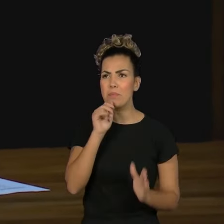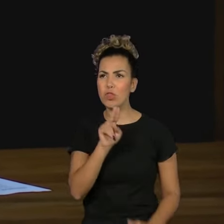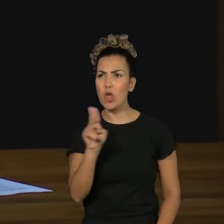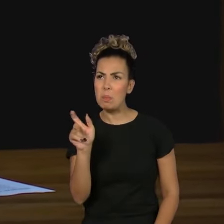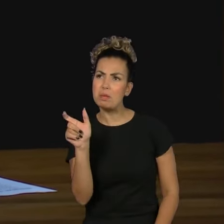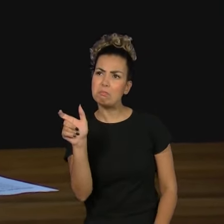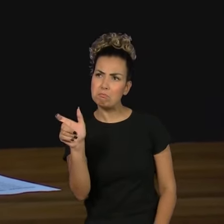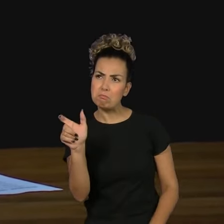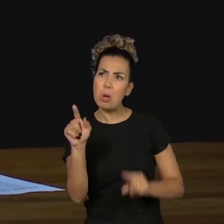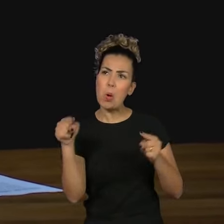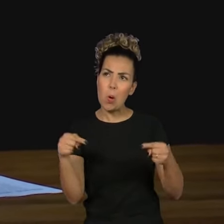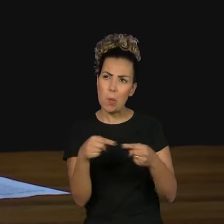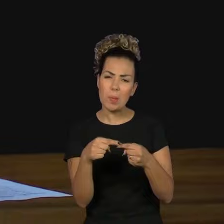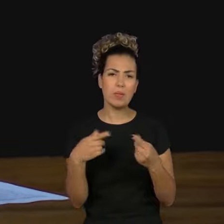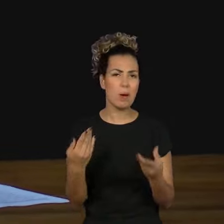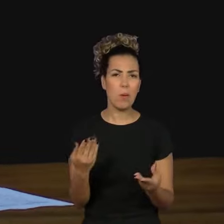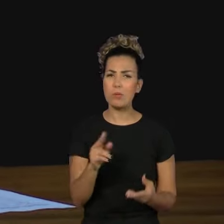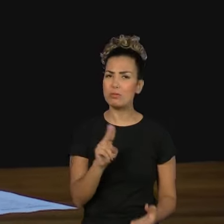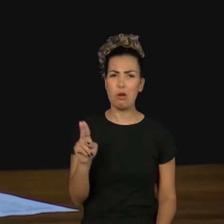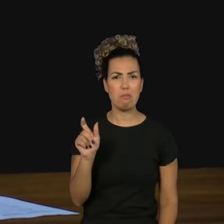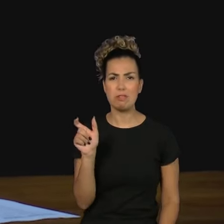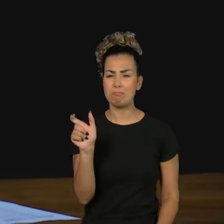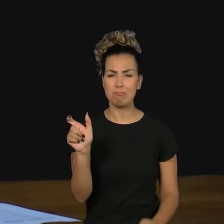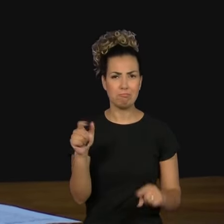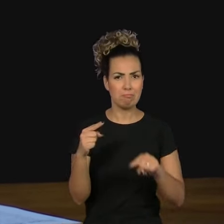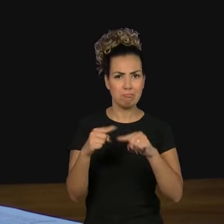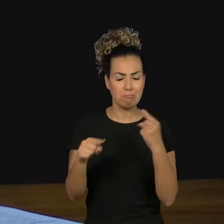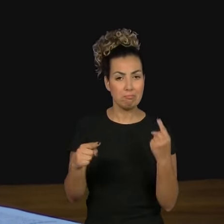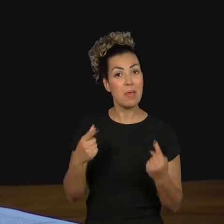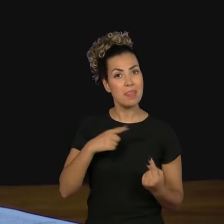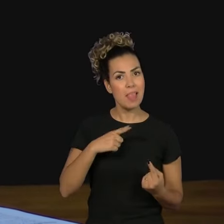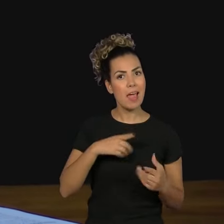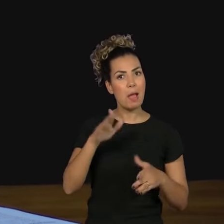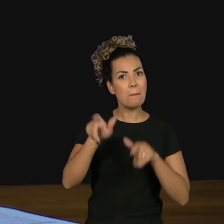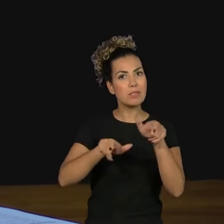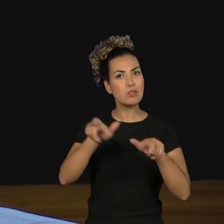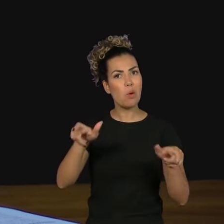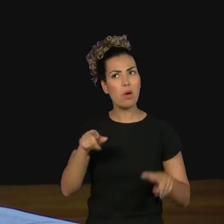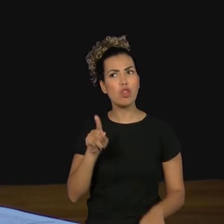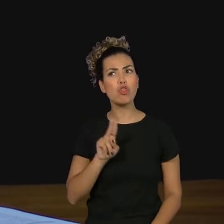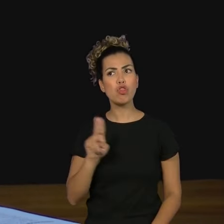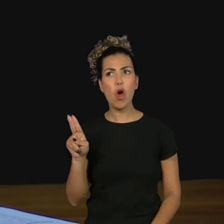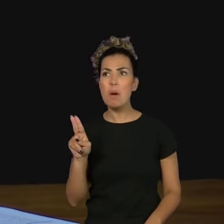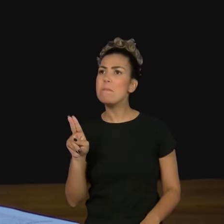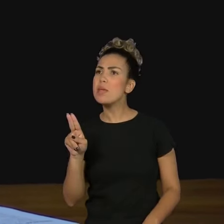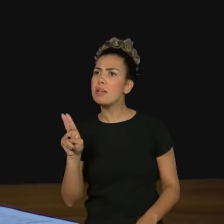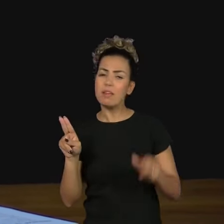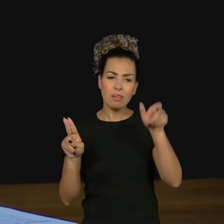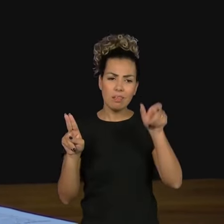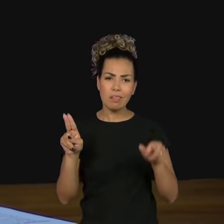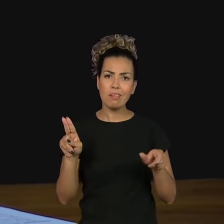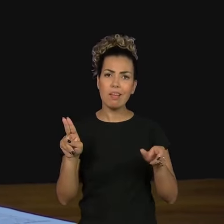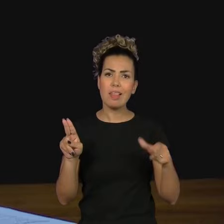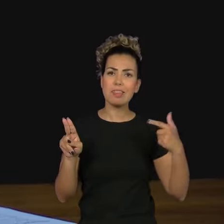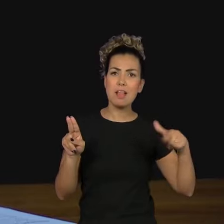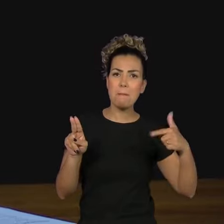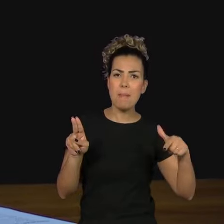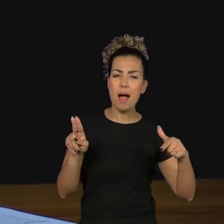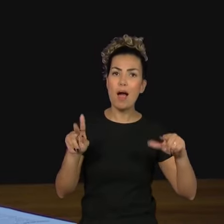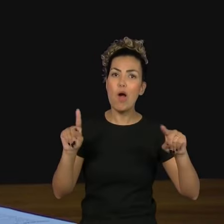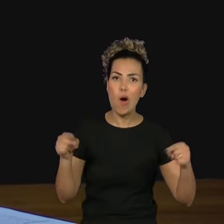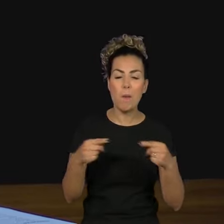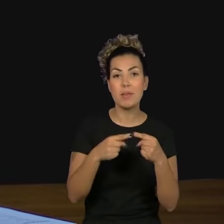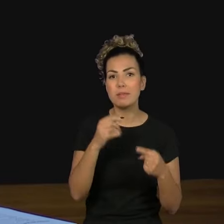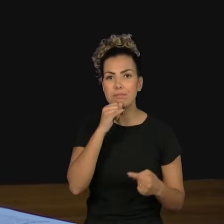ali ela um listadas pessoas cujos nomes combinavam ou conflitavam com as suas profissões tinha ladrão de